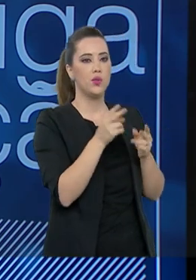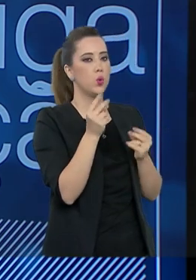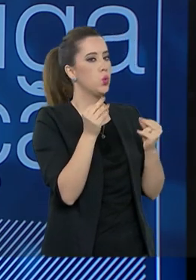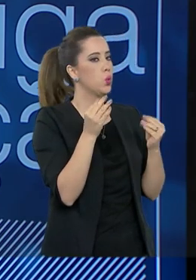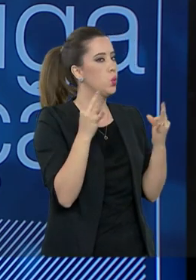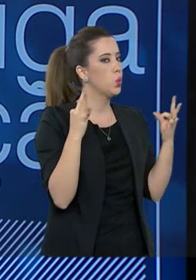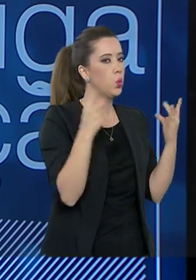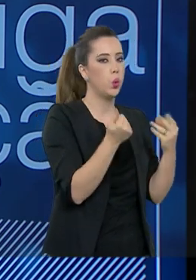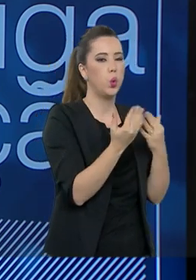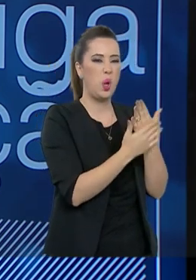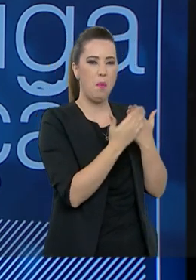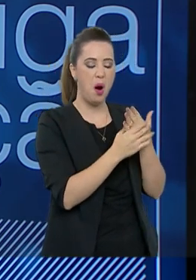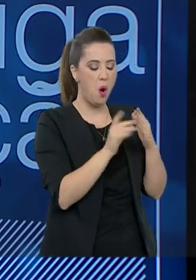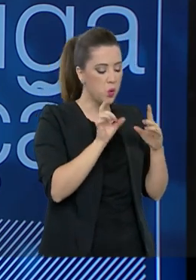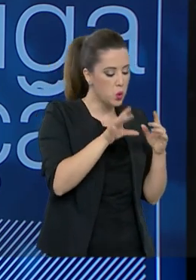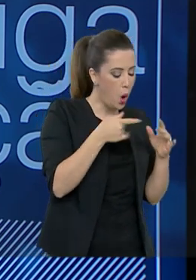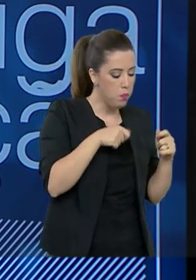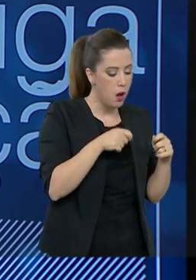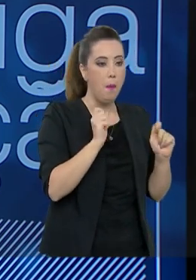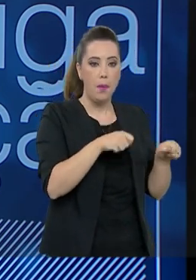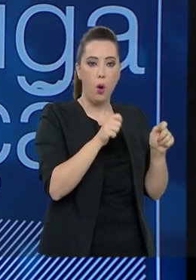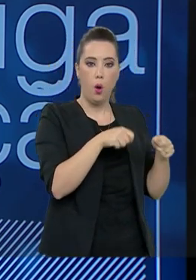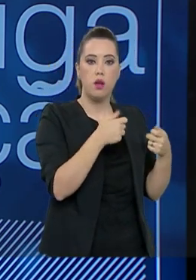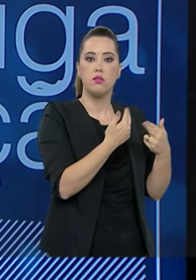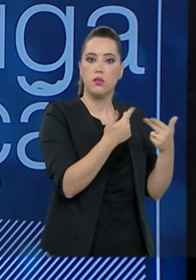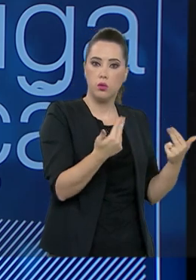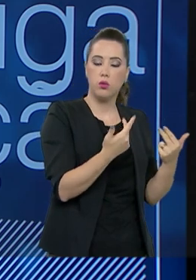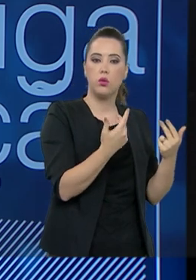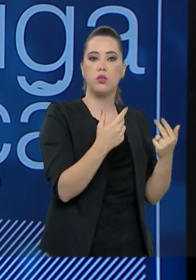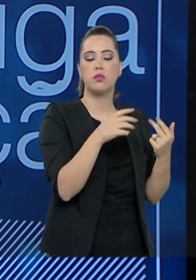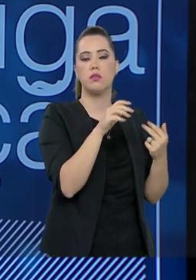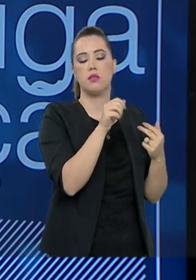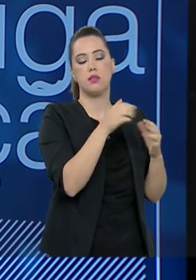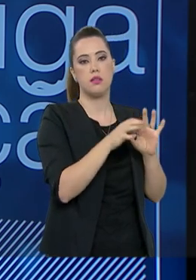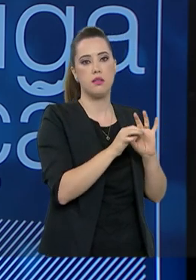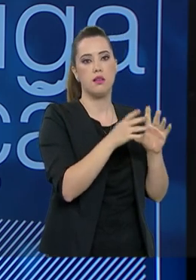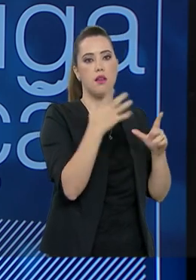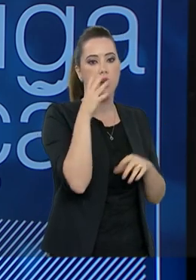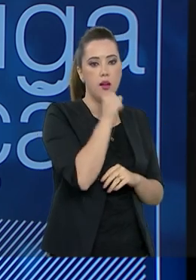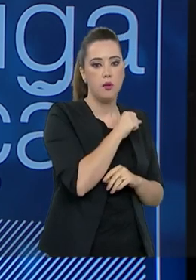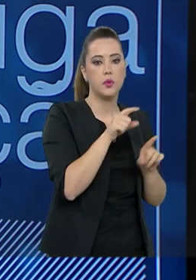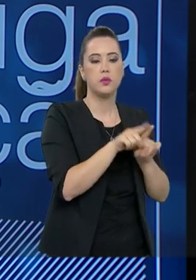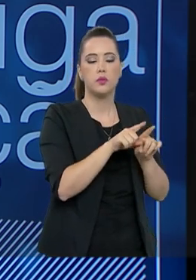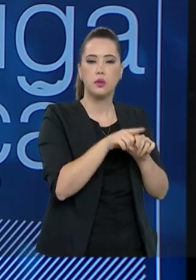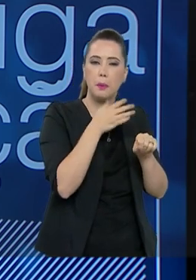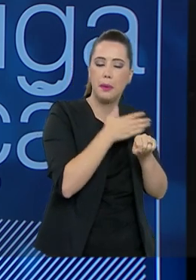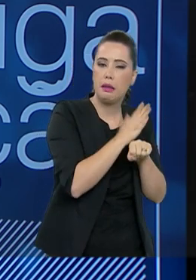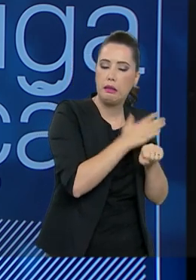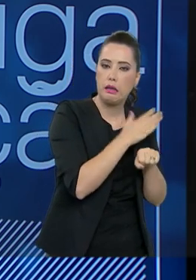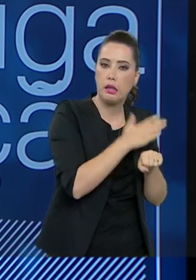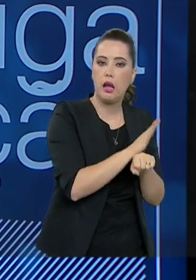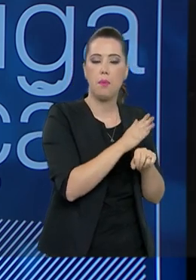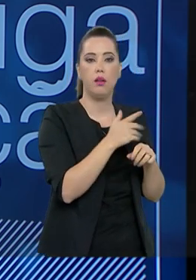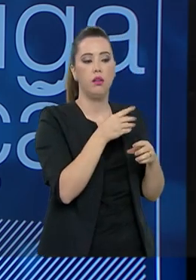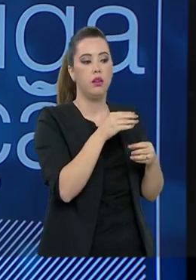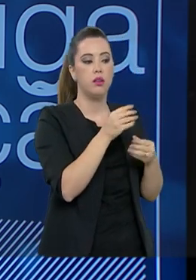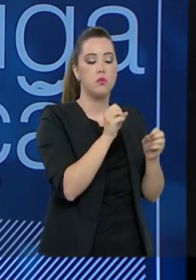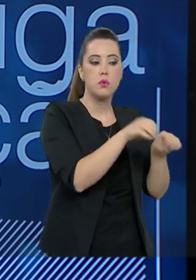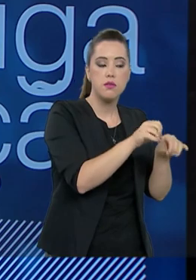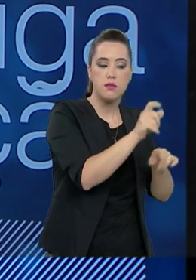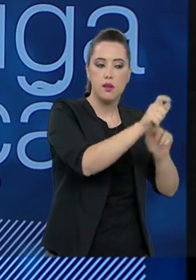ter procedimentos automatizados. E outro aspecto importante dos investimentos são também os treinamentos, as ações de capacitação,